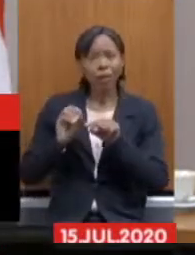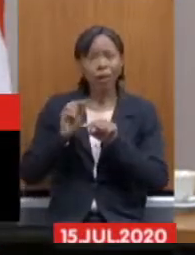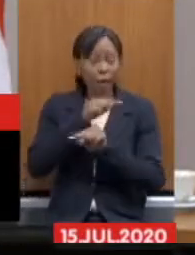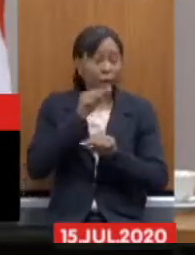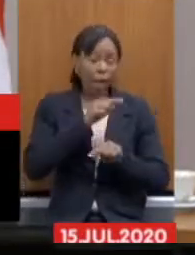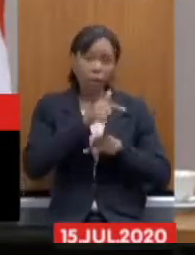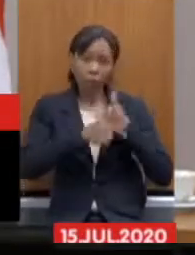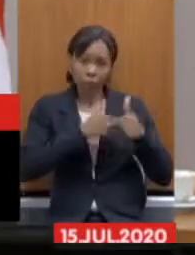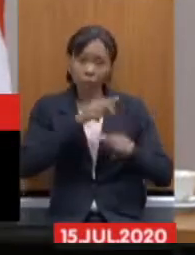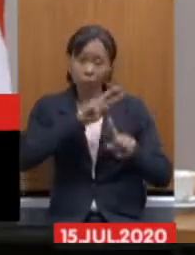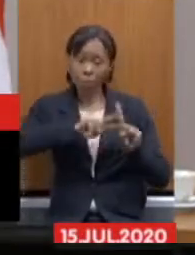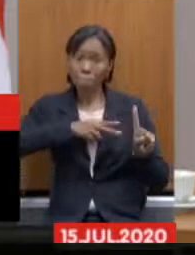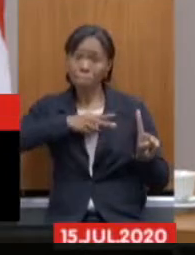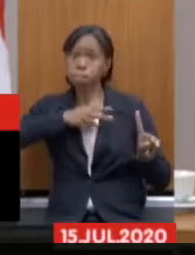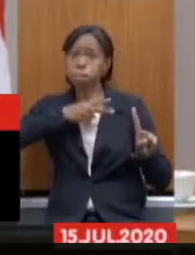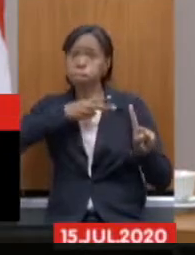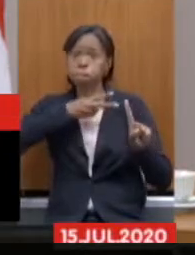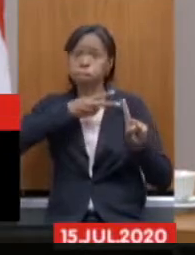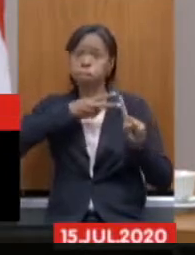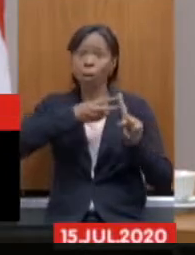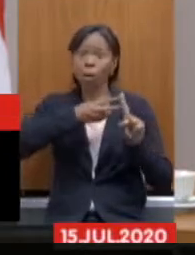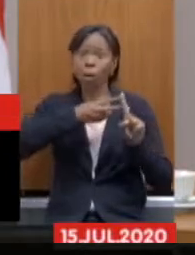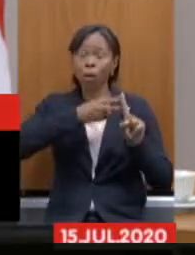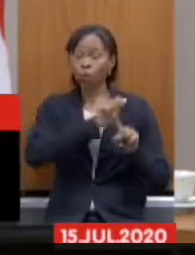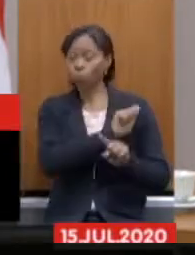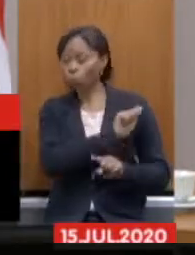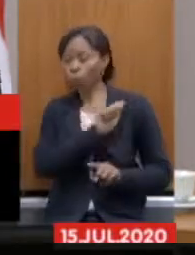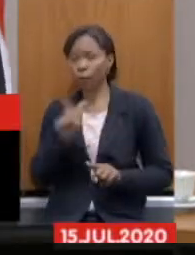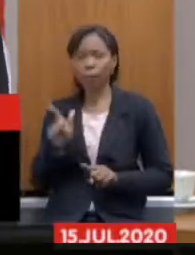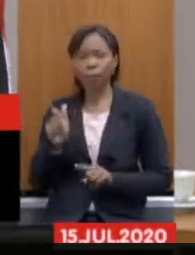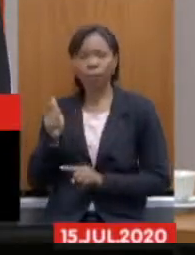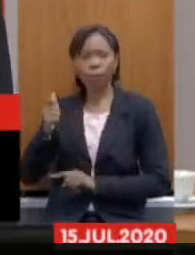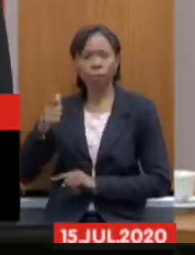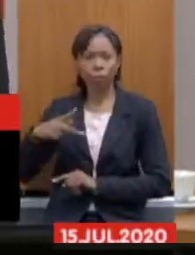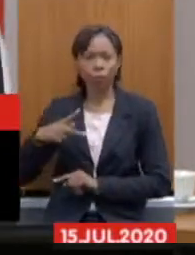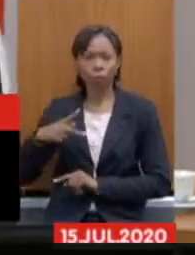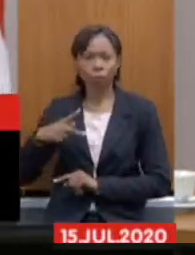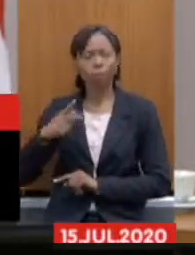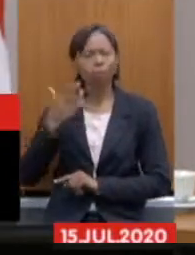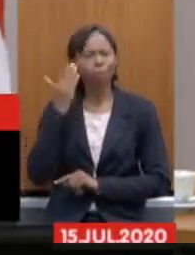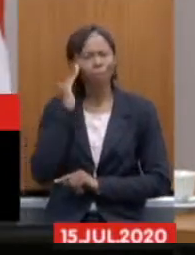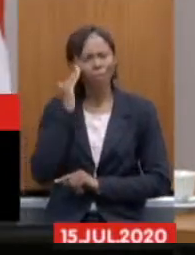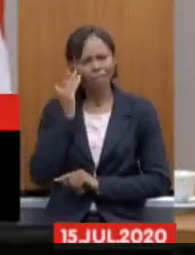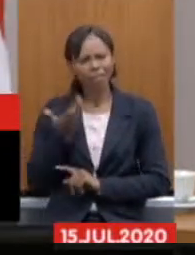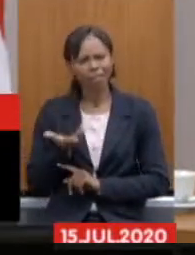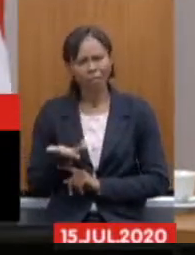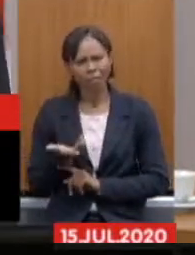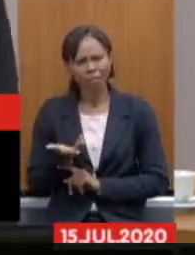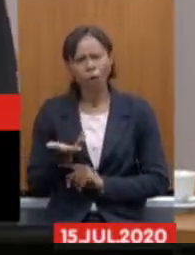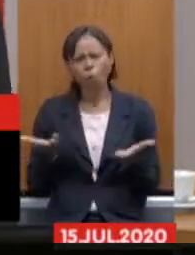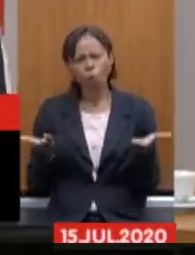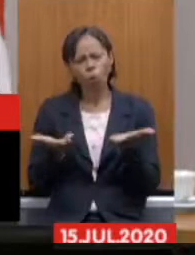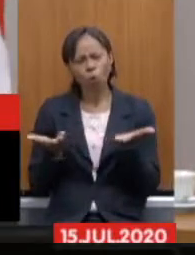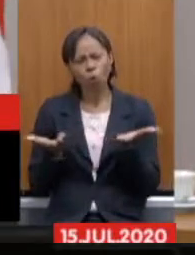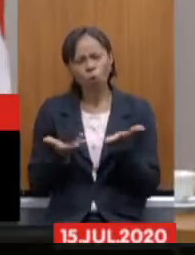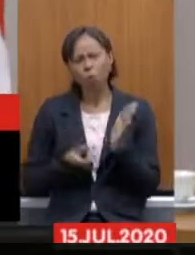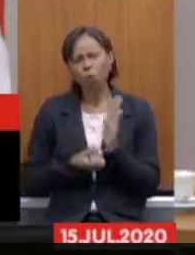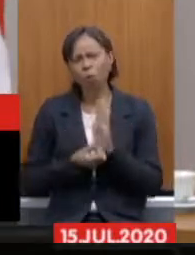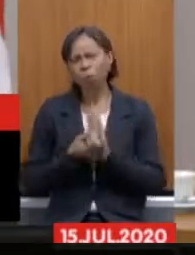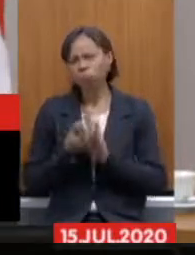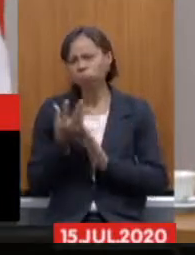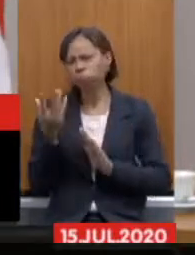provento do servidor inativo entendam bem hoje várias situações